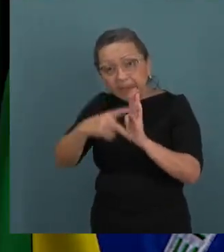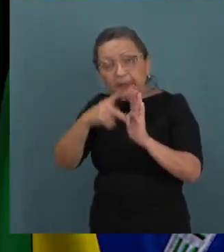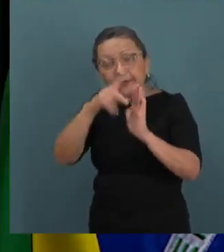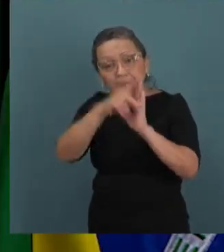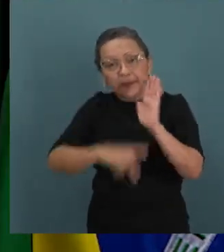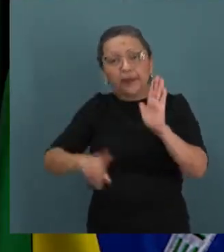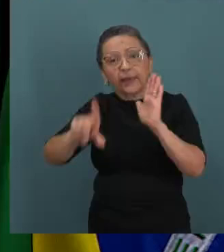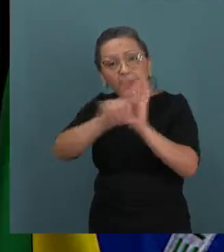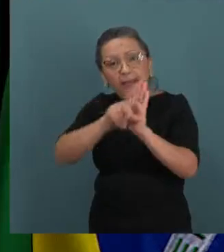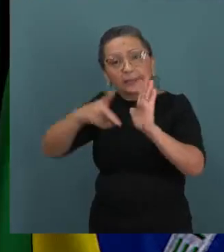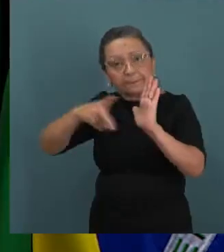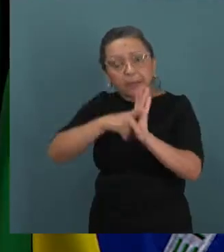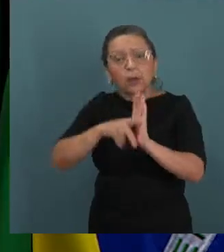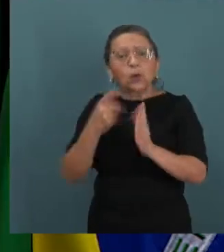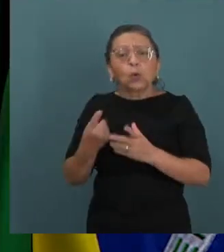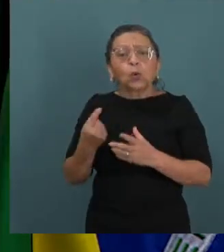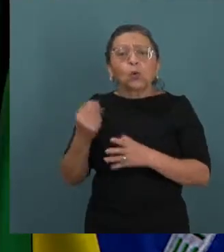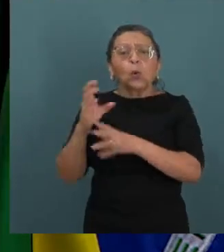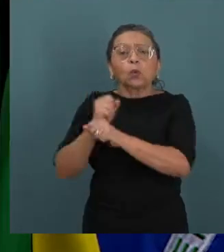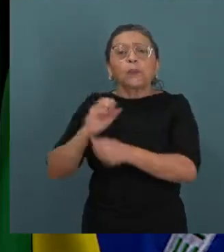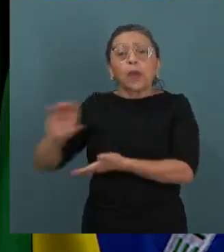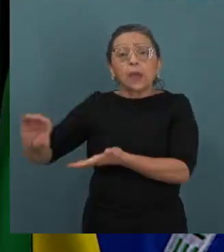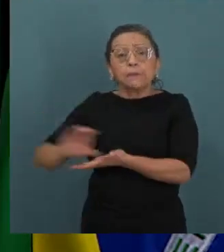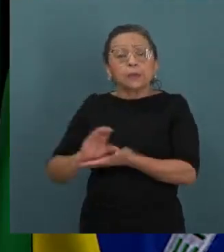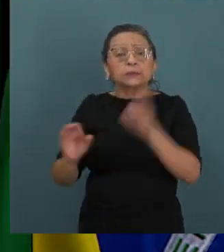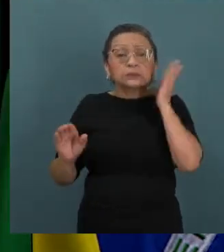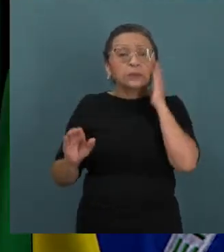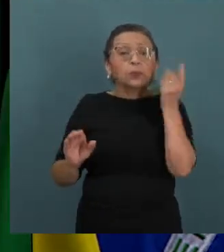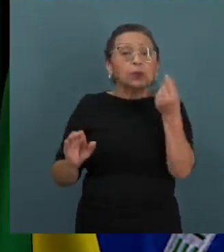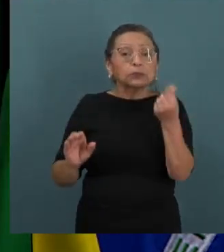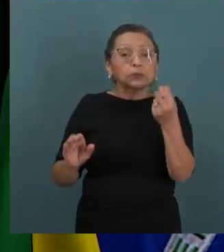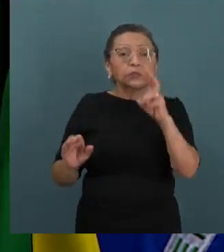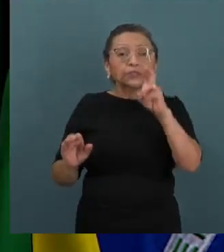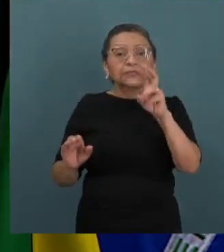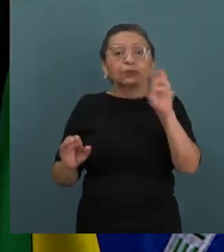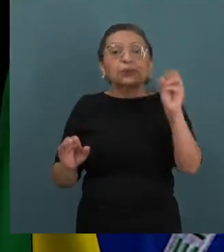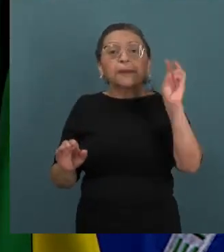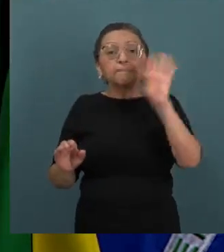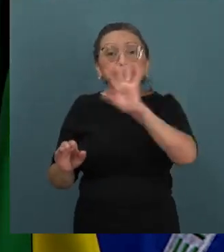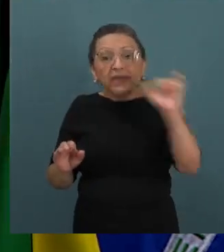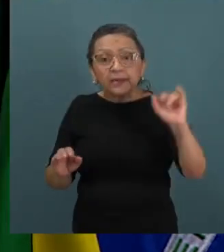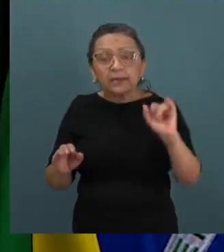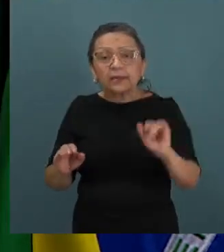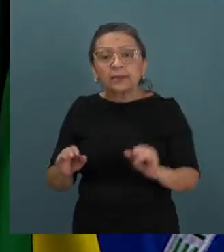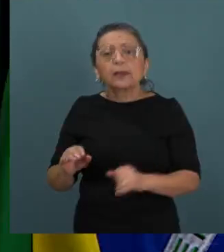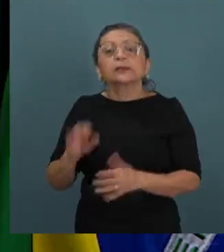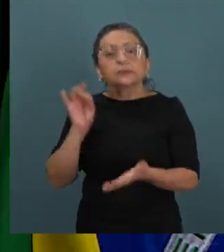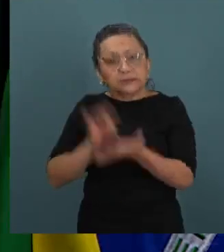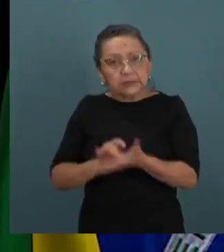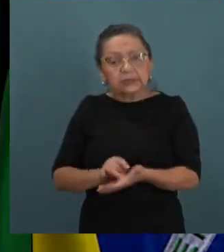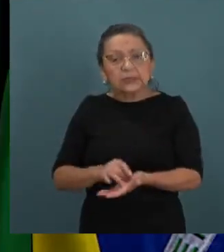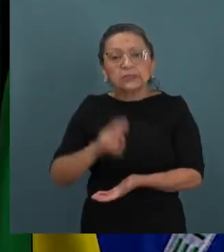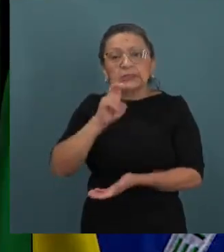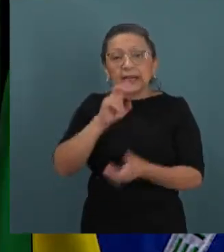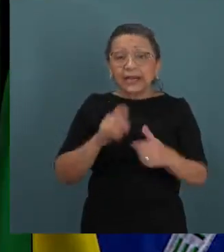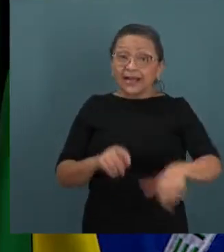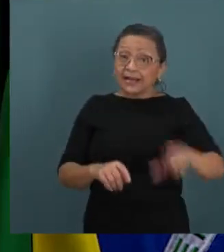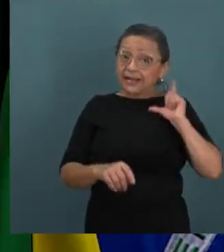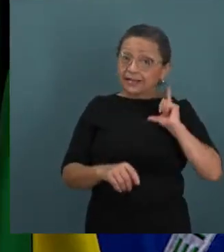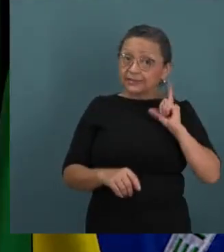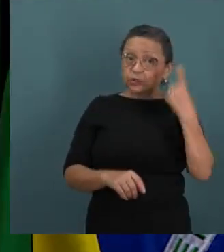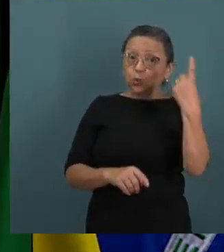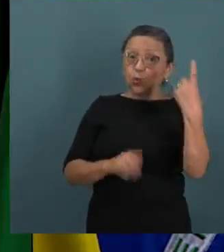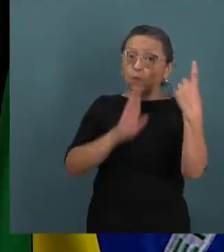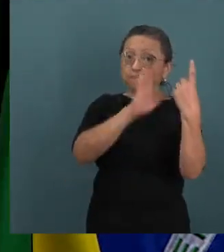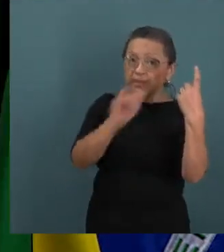os valores das emendas chegarão, sabe a quanto? 50 bi, B de bola e de índio. Passou de 1 bi, quando